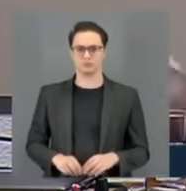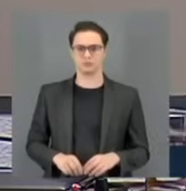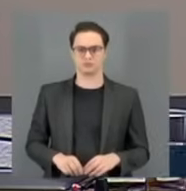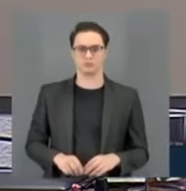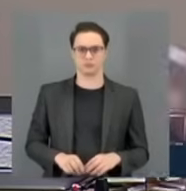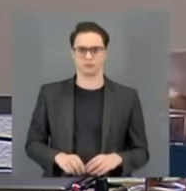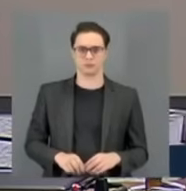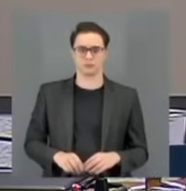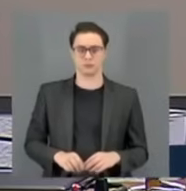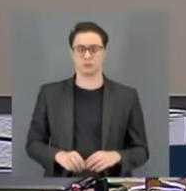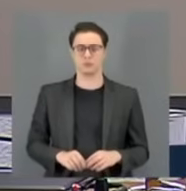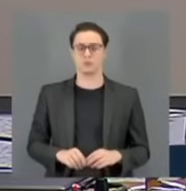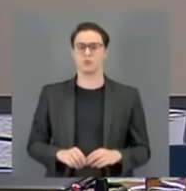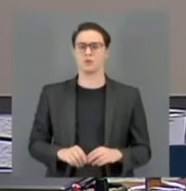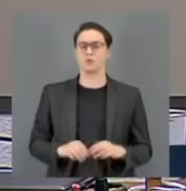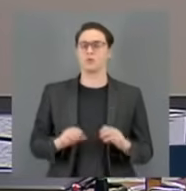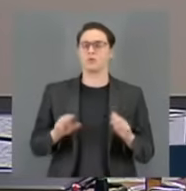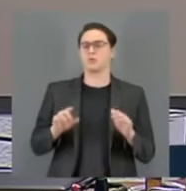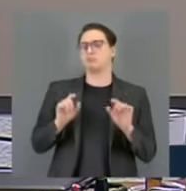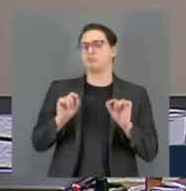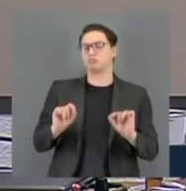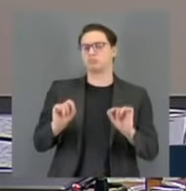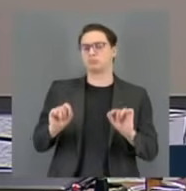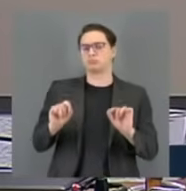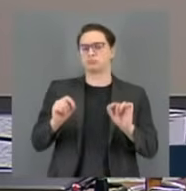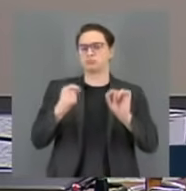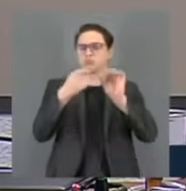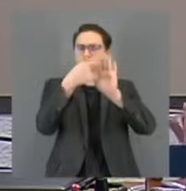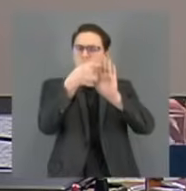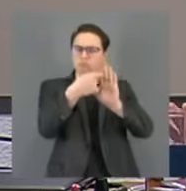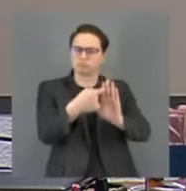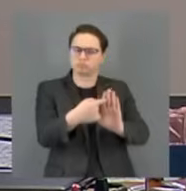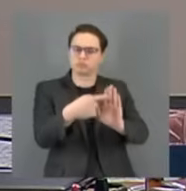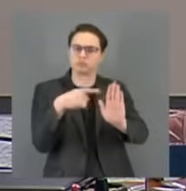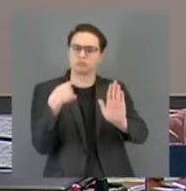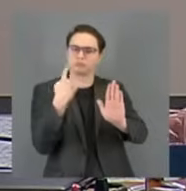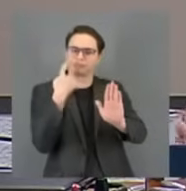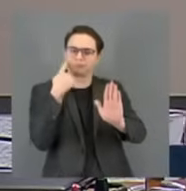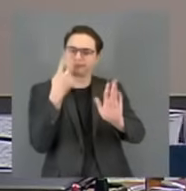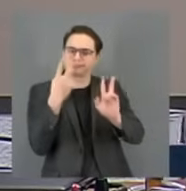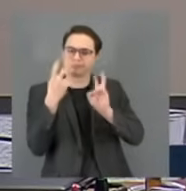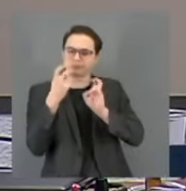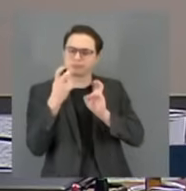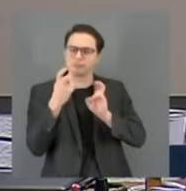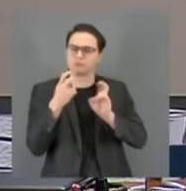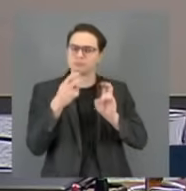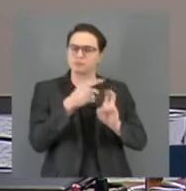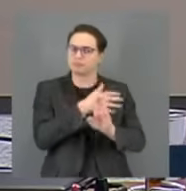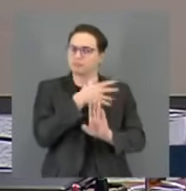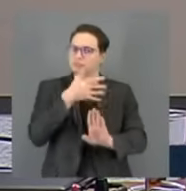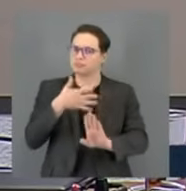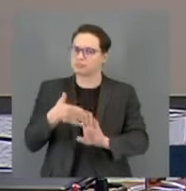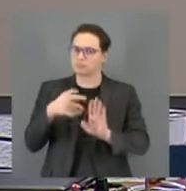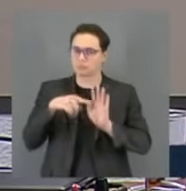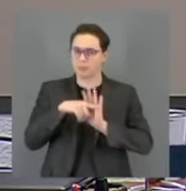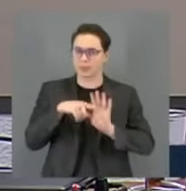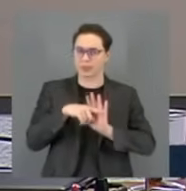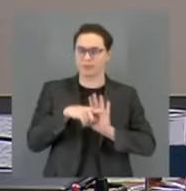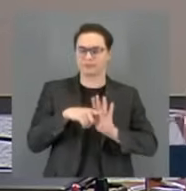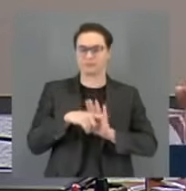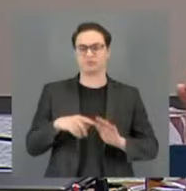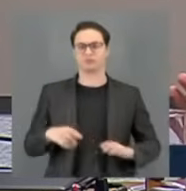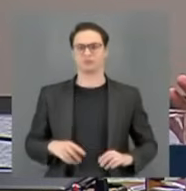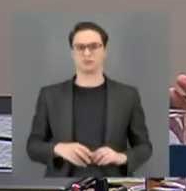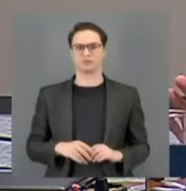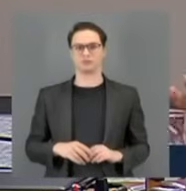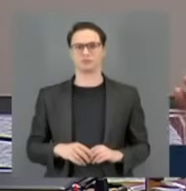quais foram as revelações que nós fizemos durante essa investigação? Esses